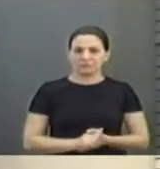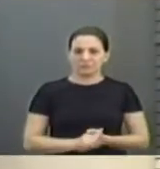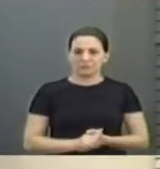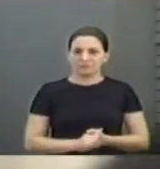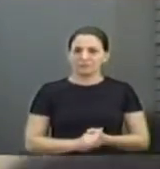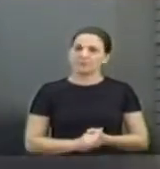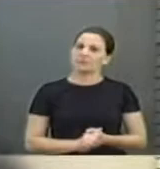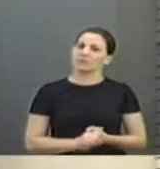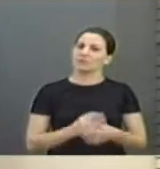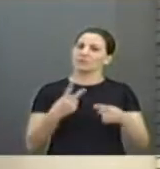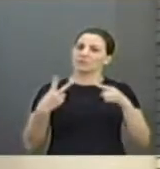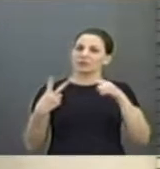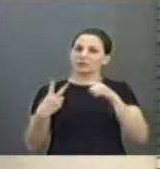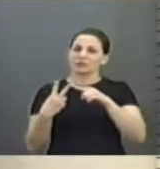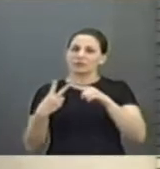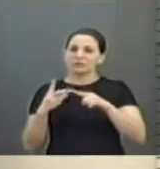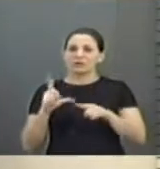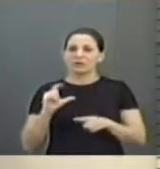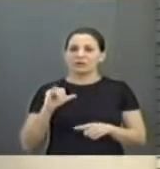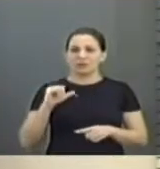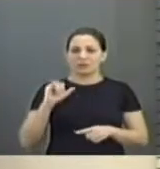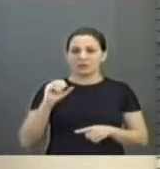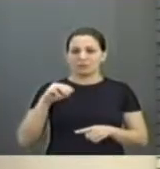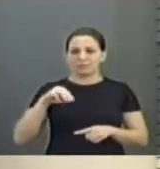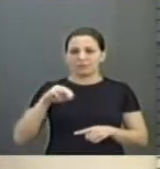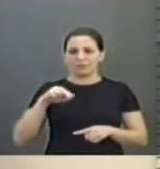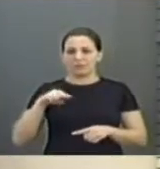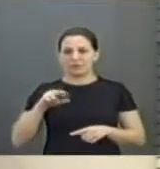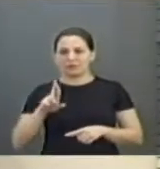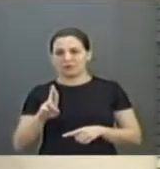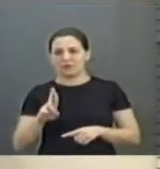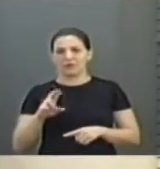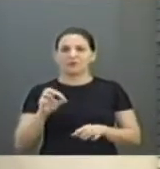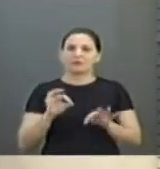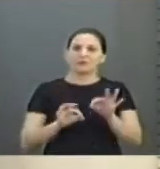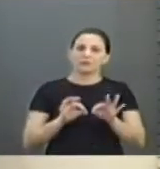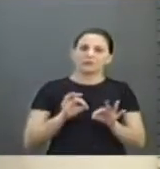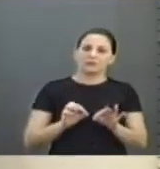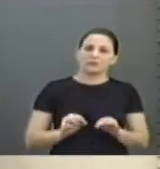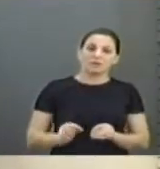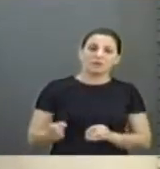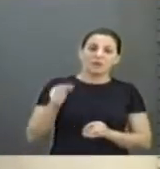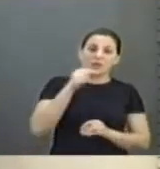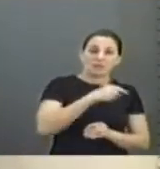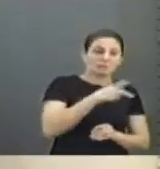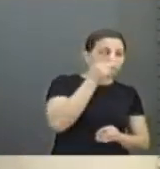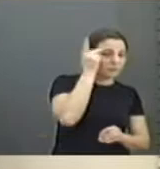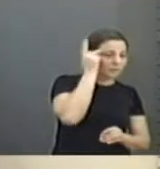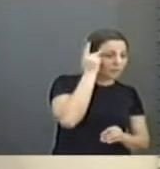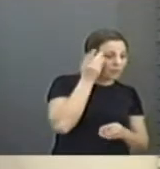É a segunda liminar, segunda coisa que vai para lá e se cai.